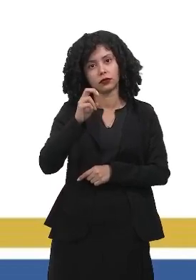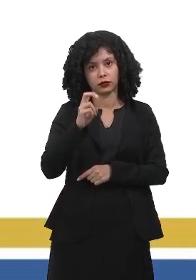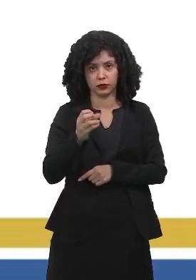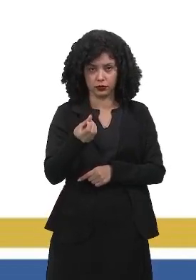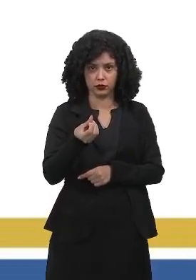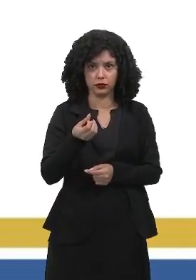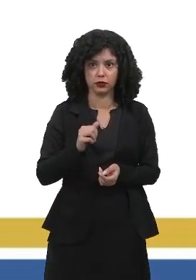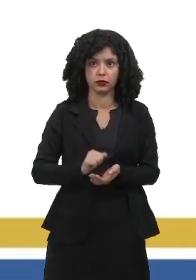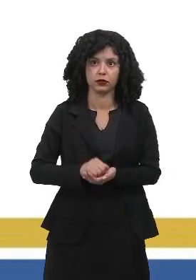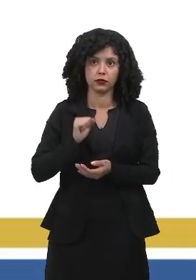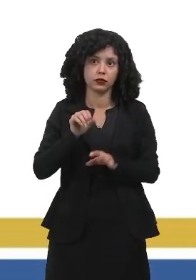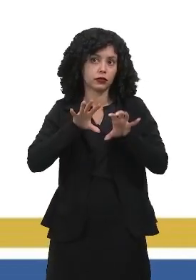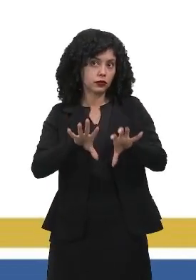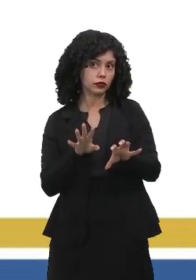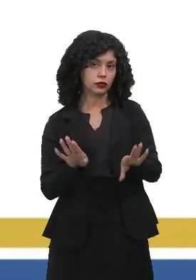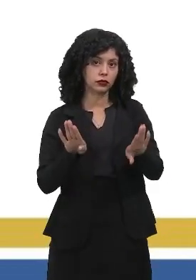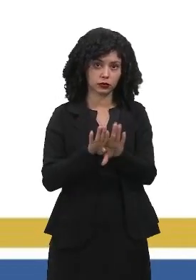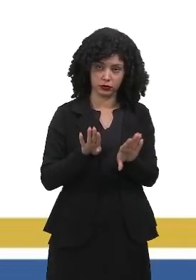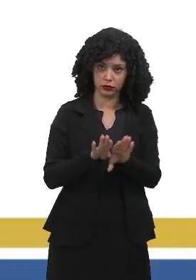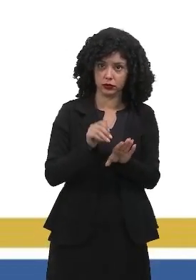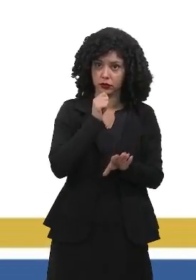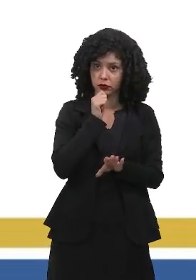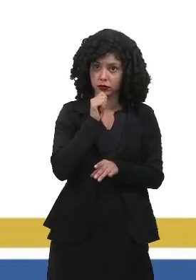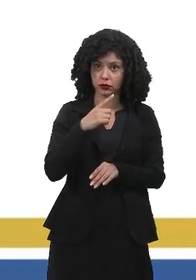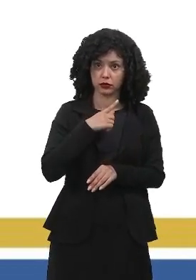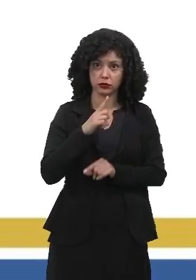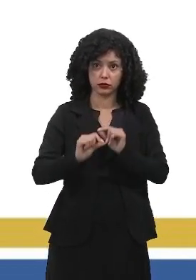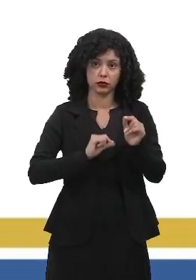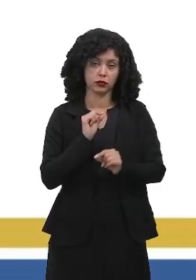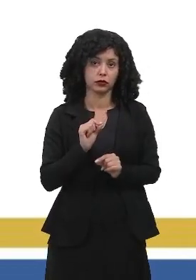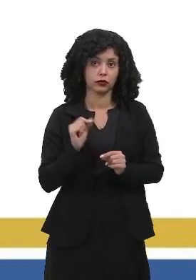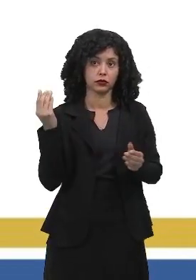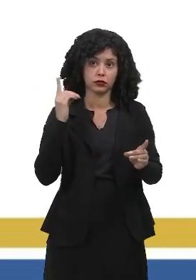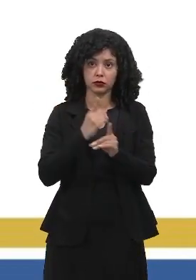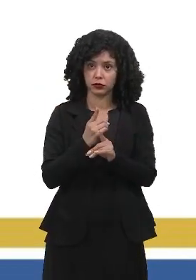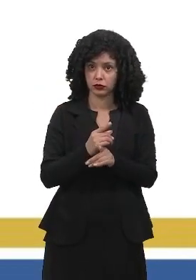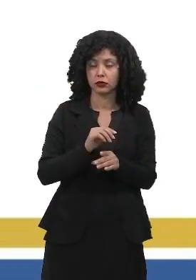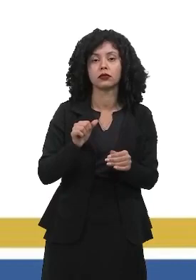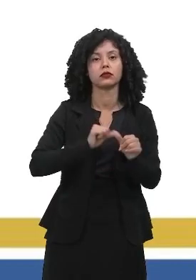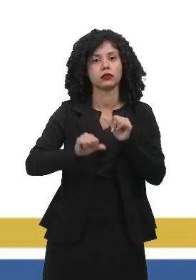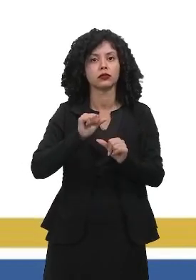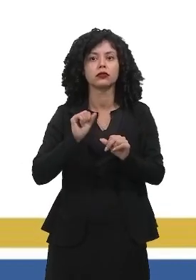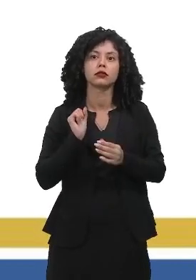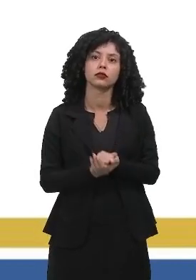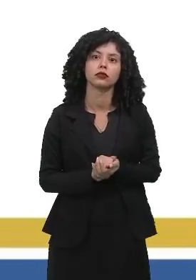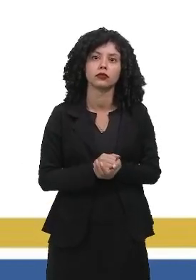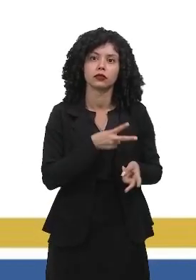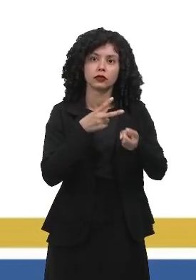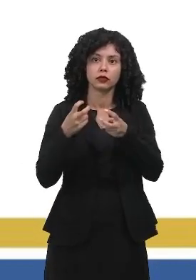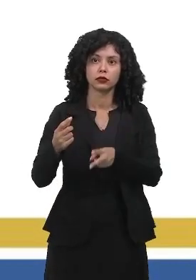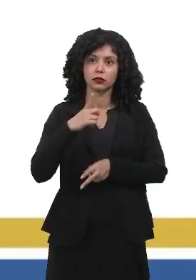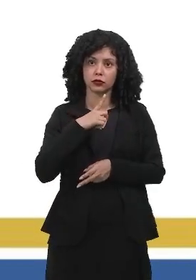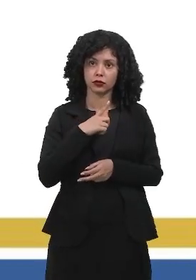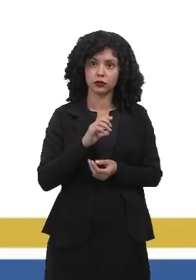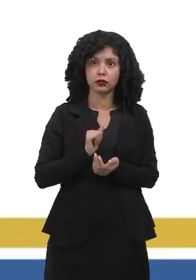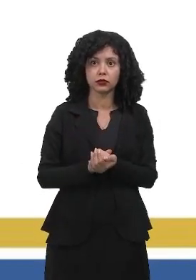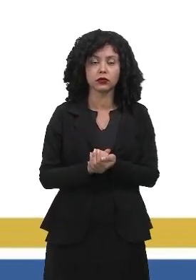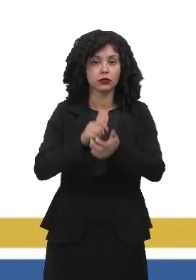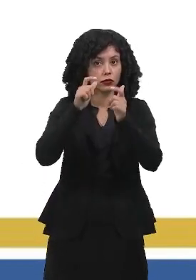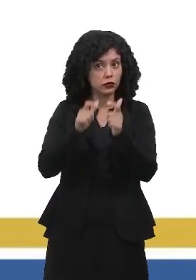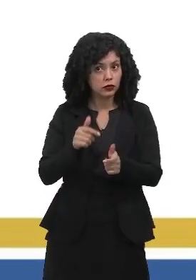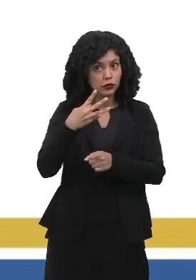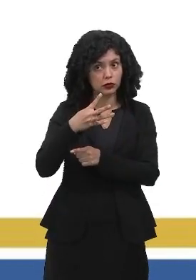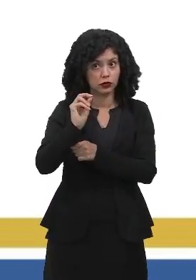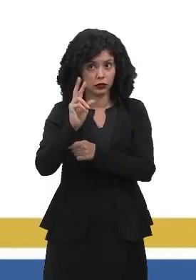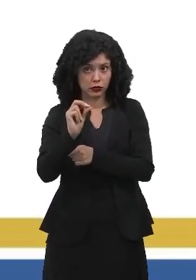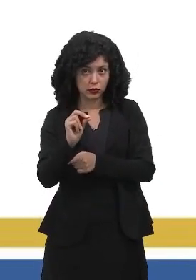0,6 segundos. Dessa maneira, esse é o tempo que temos aqui em contrapartida do líquido. Observando o líquido, temos o espaço, que é